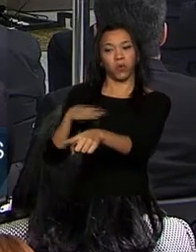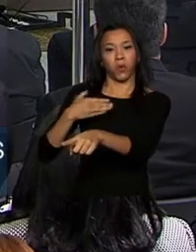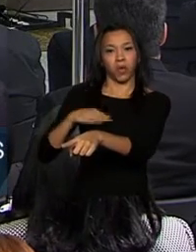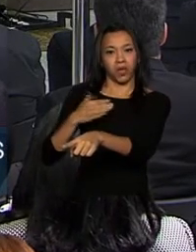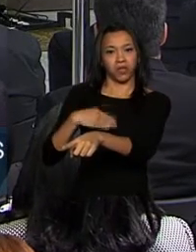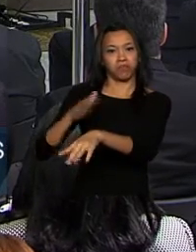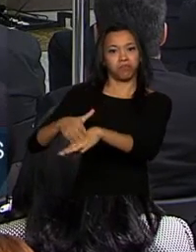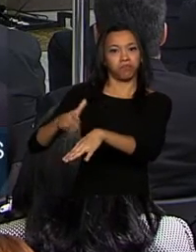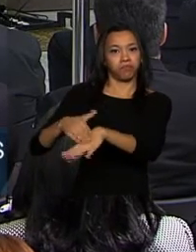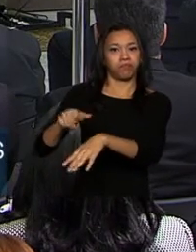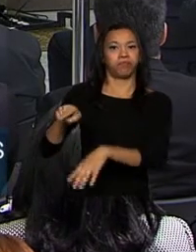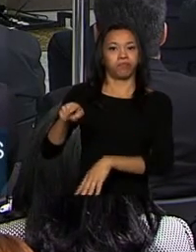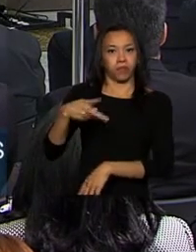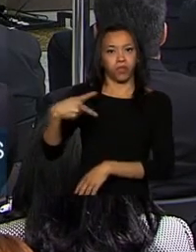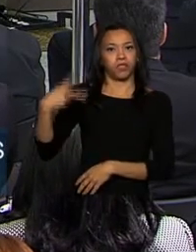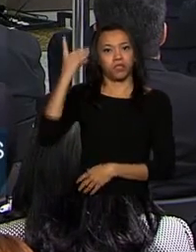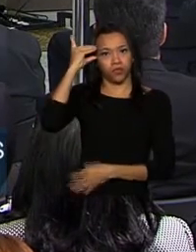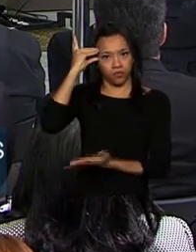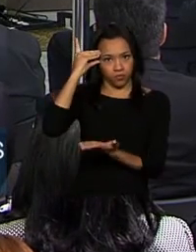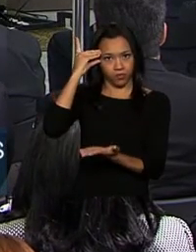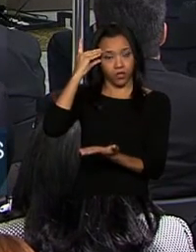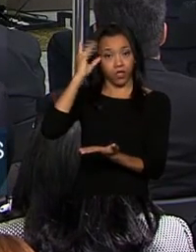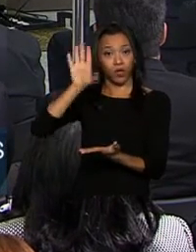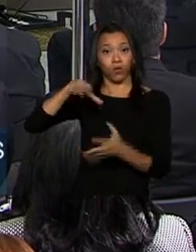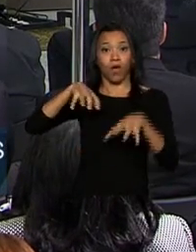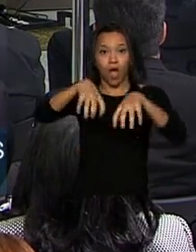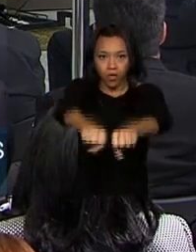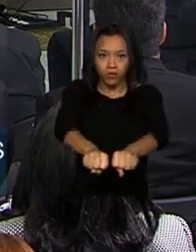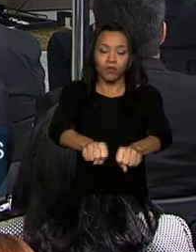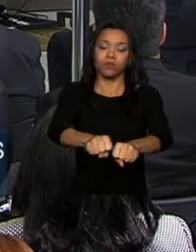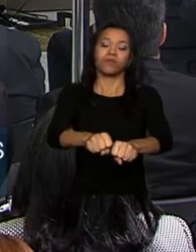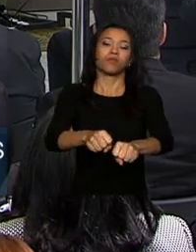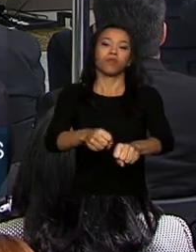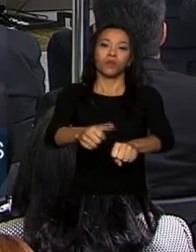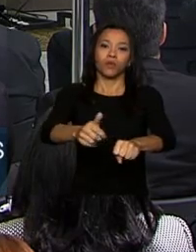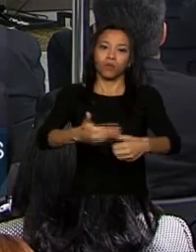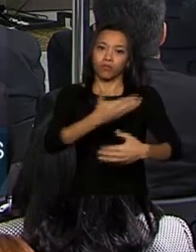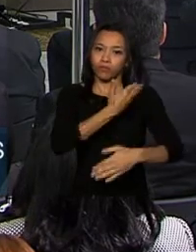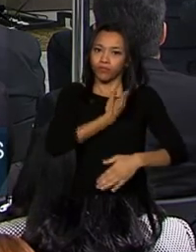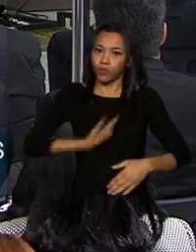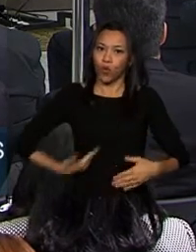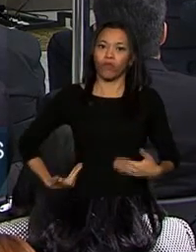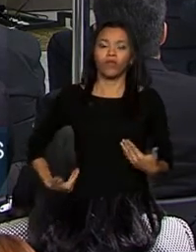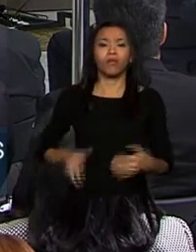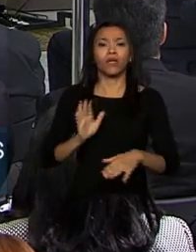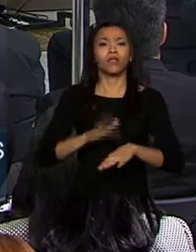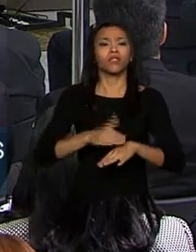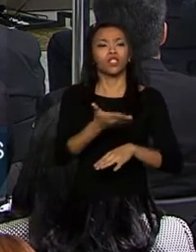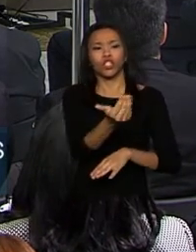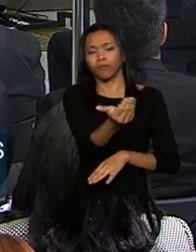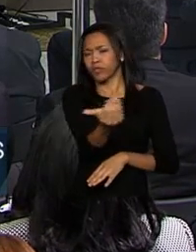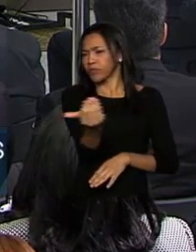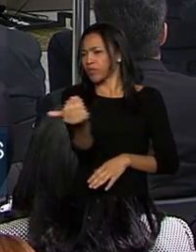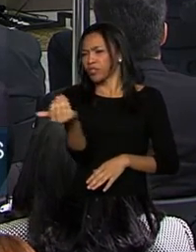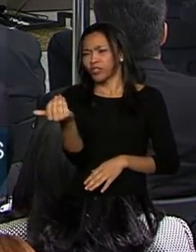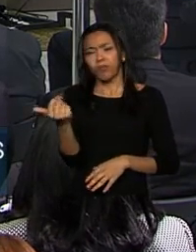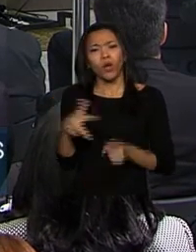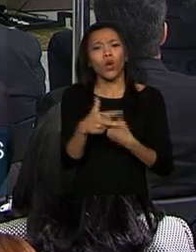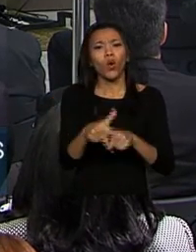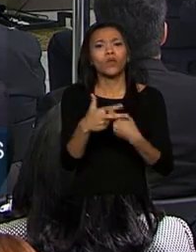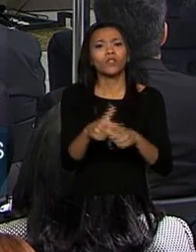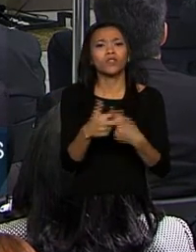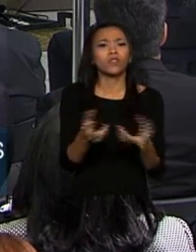coragem. Logo que a senhora assumiu, a senhora chamou todo mundo. Vamos corrigir os